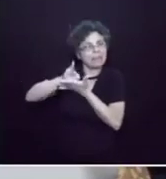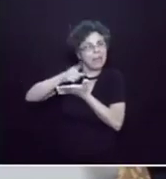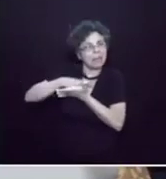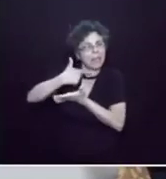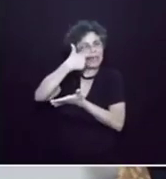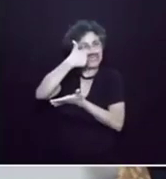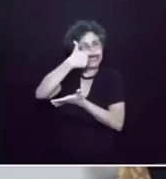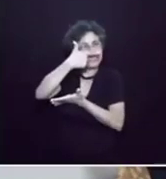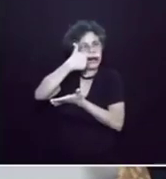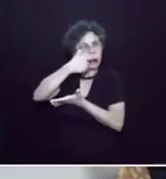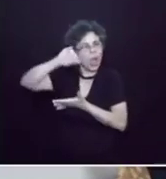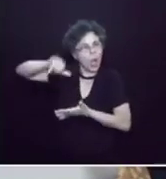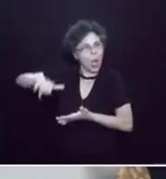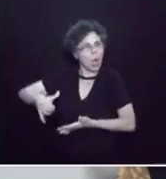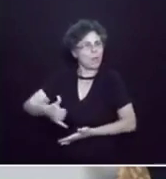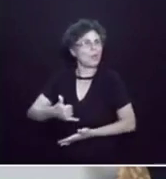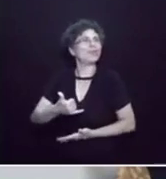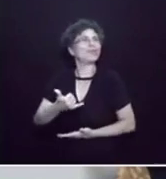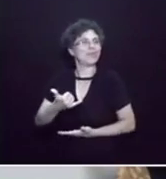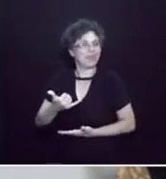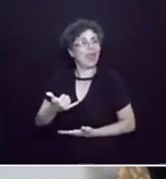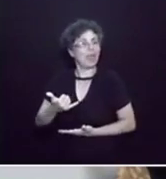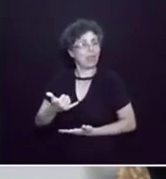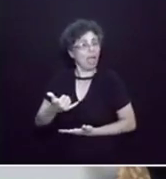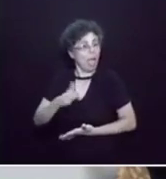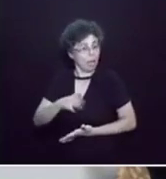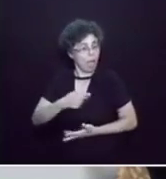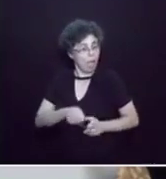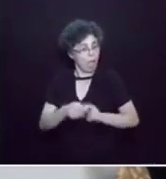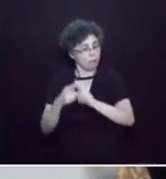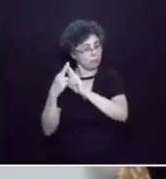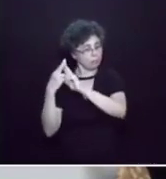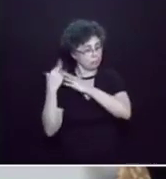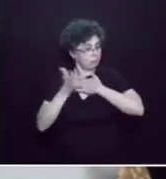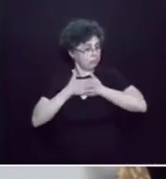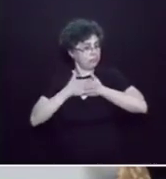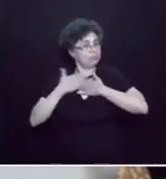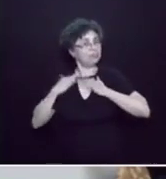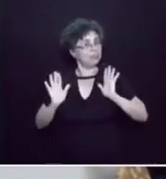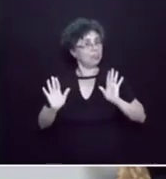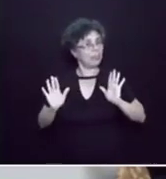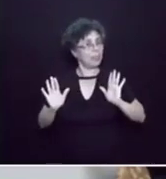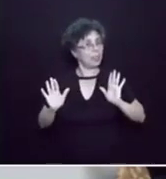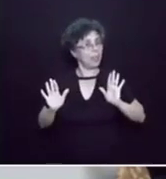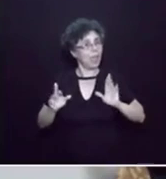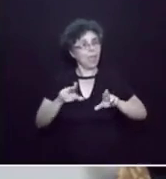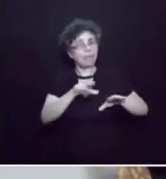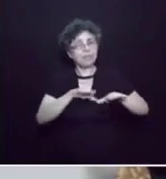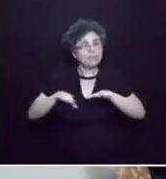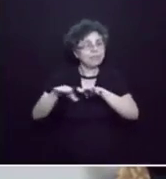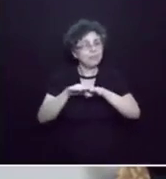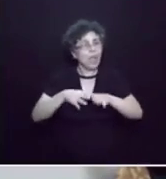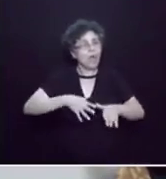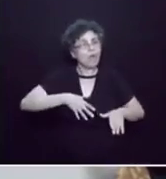segunda chance para qualquer pessoa, mas que ela não nos isenta da responsabilidade que é nossa. A semelhança do filho pródigo que, no